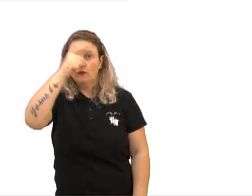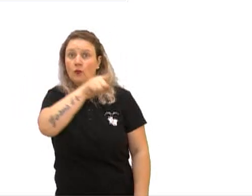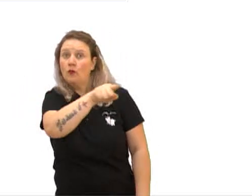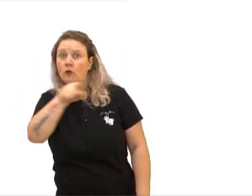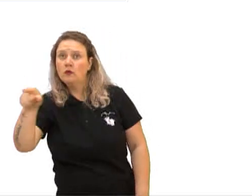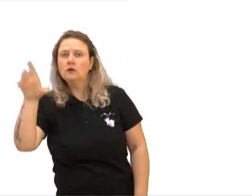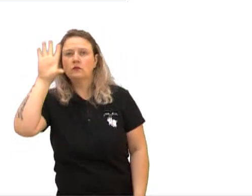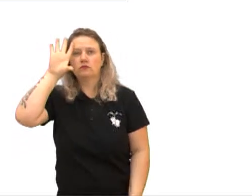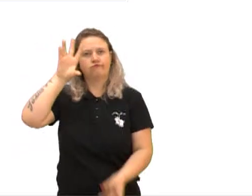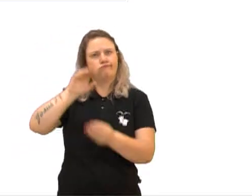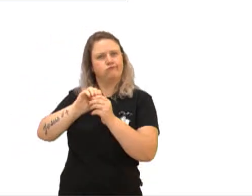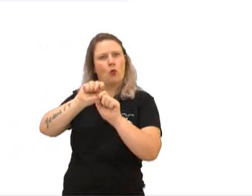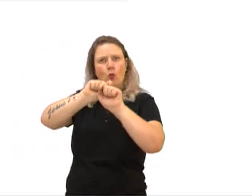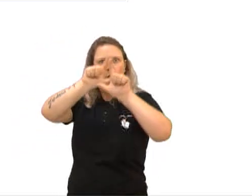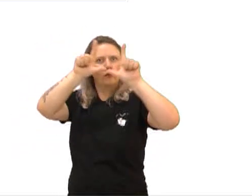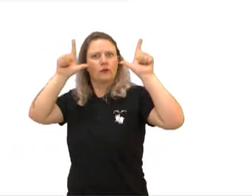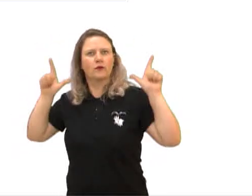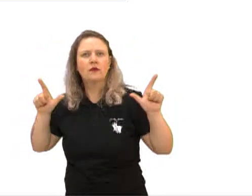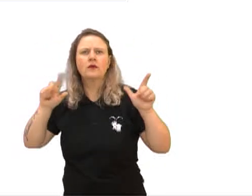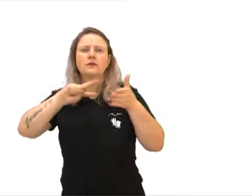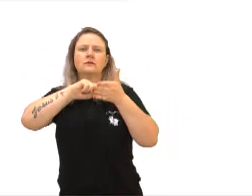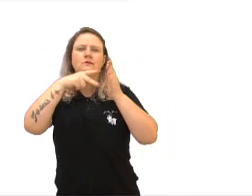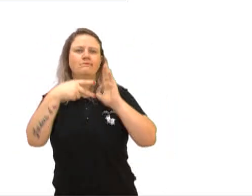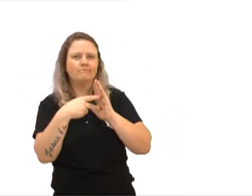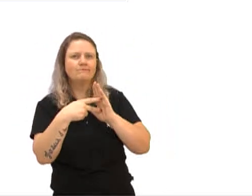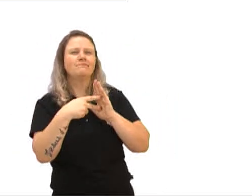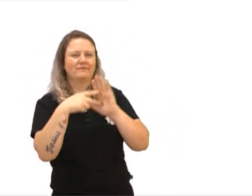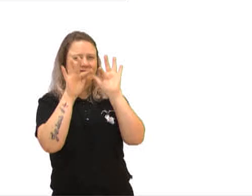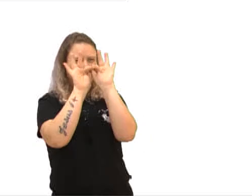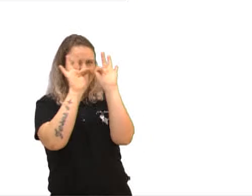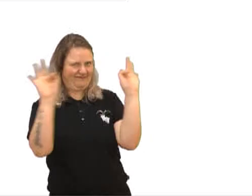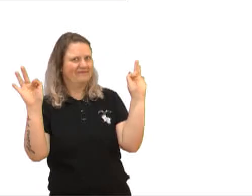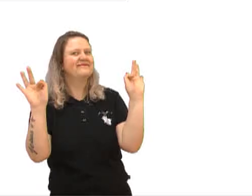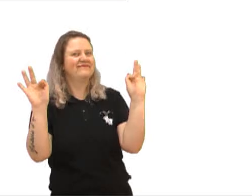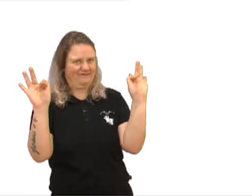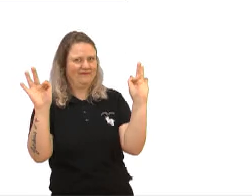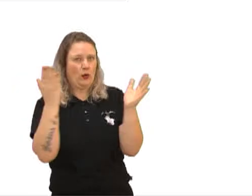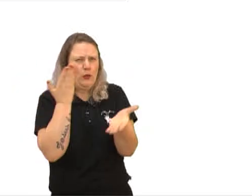assistindo já entenderam muito bem a significância dessa frase, né?